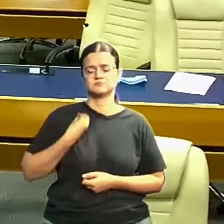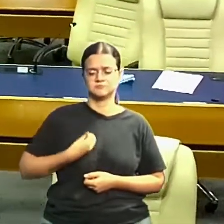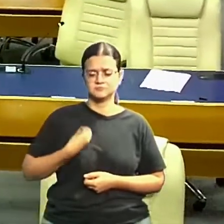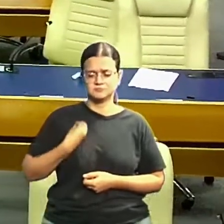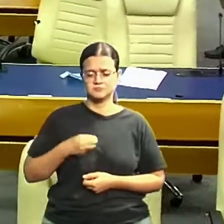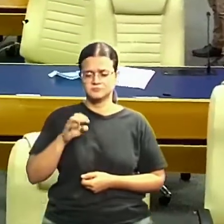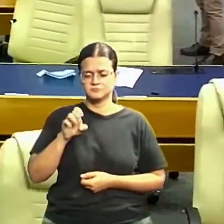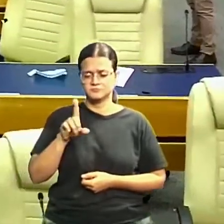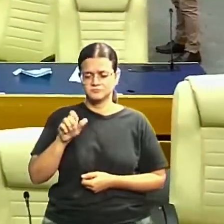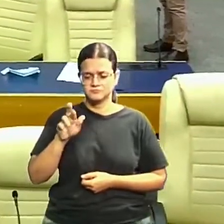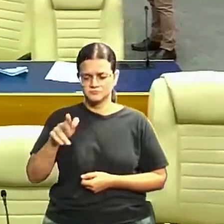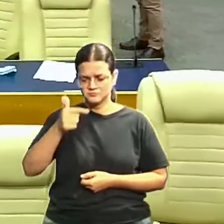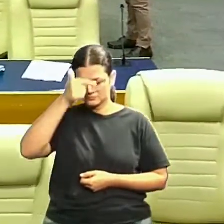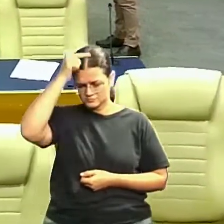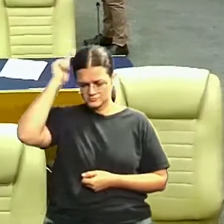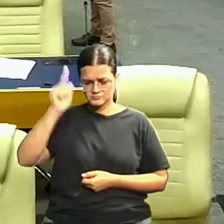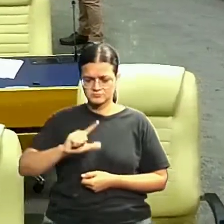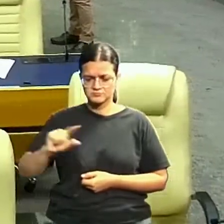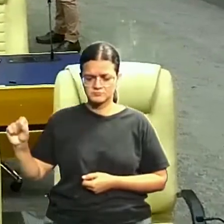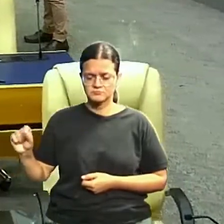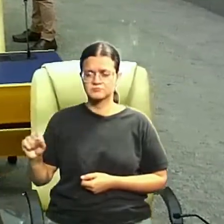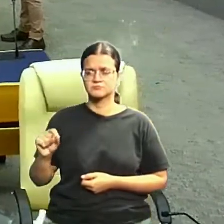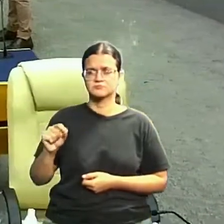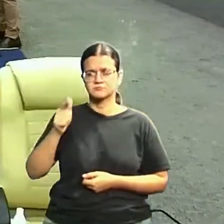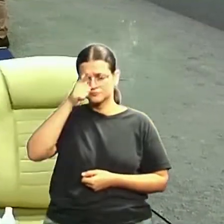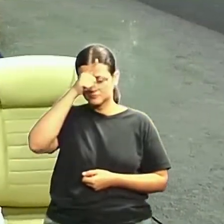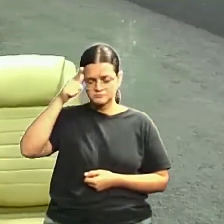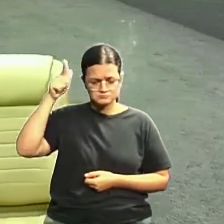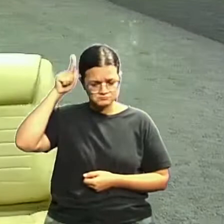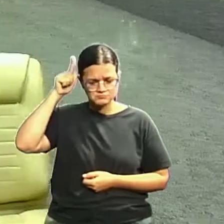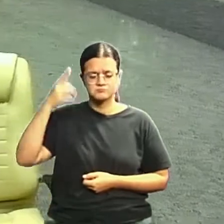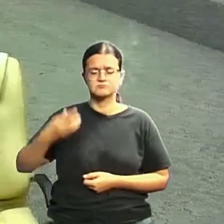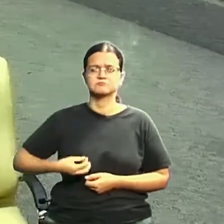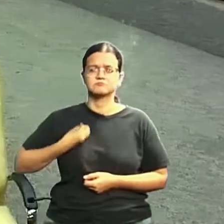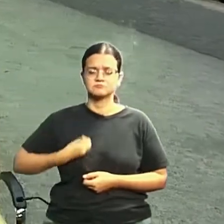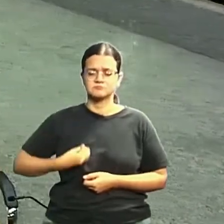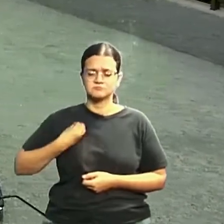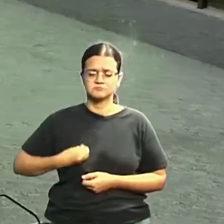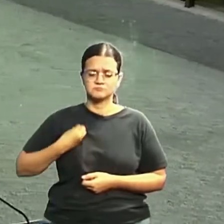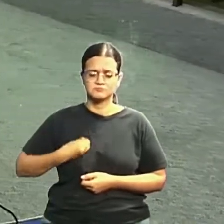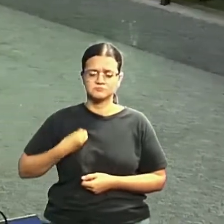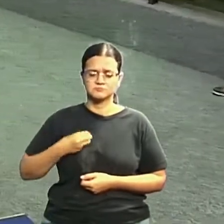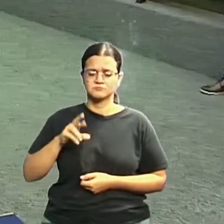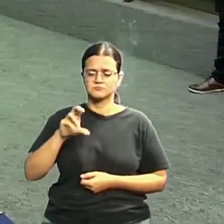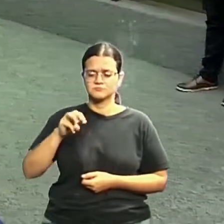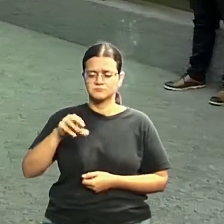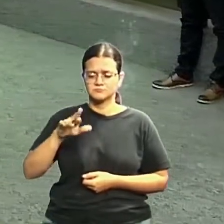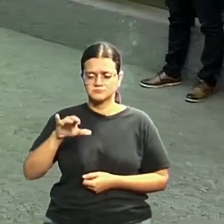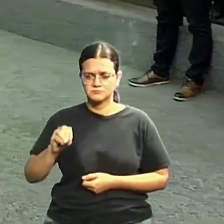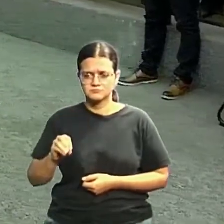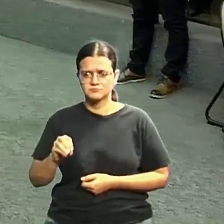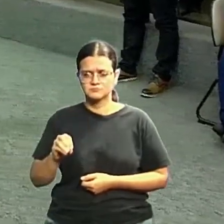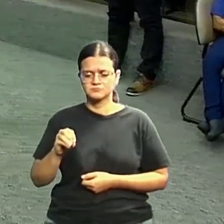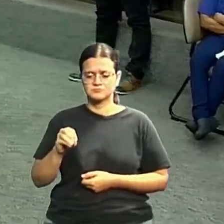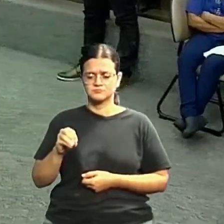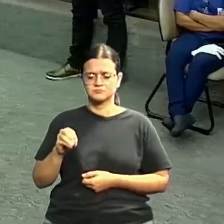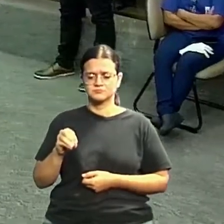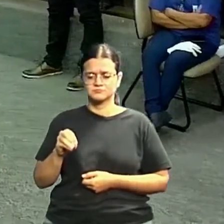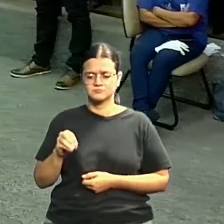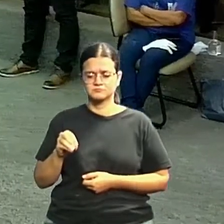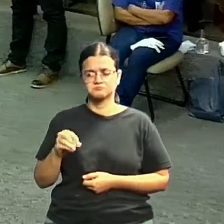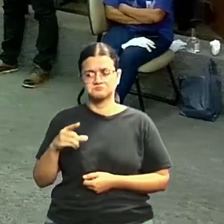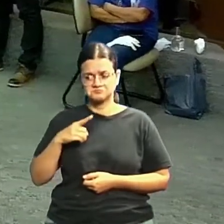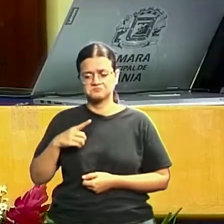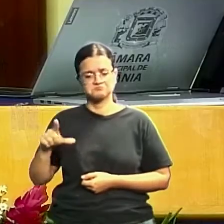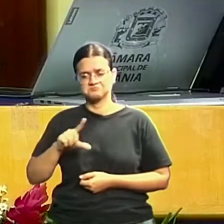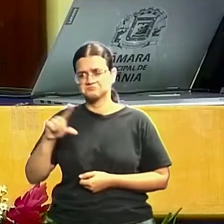presente. Edgar Careca, ausente. Gabriela Rodaste, presente. Romário Policarpo,